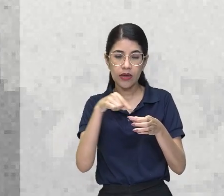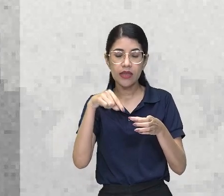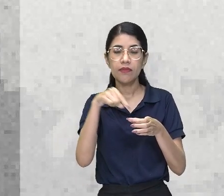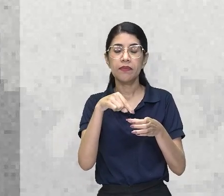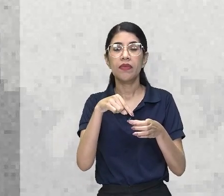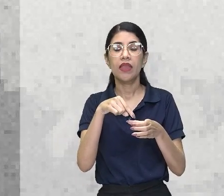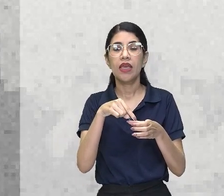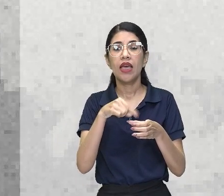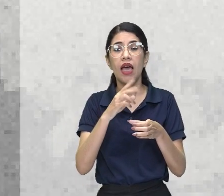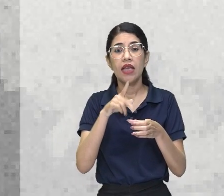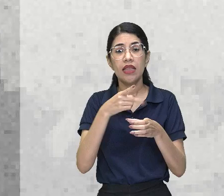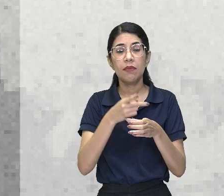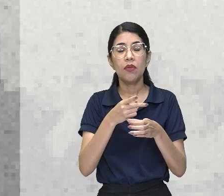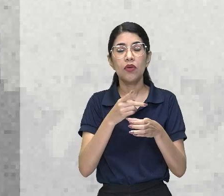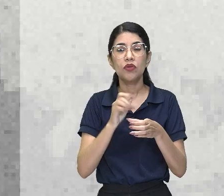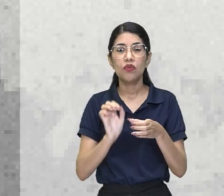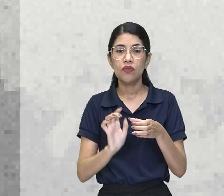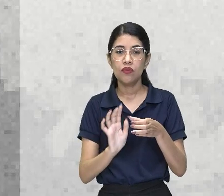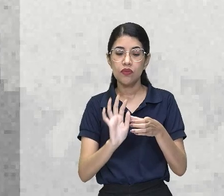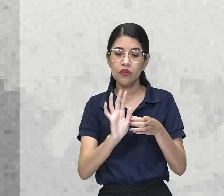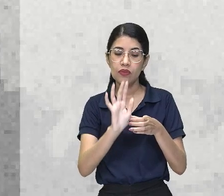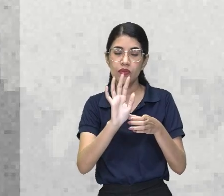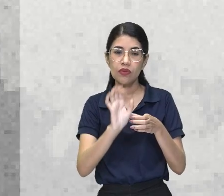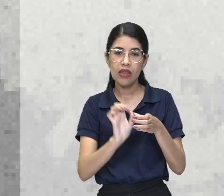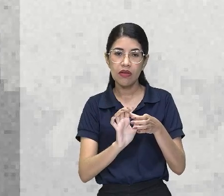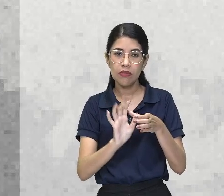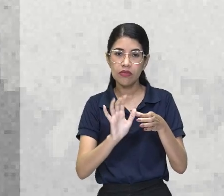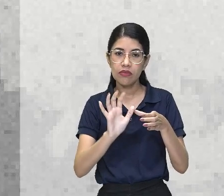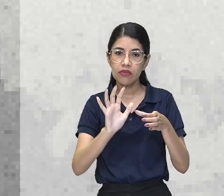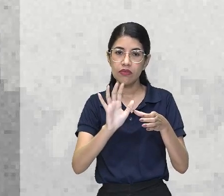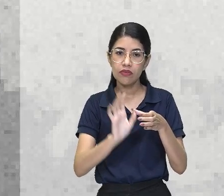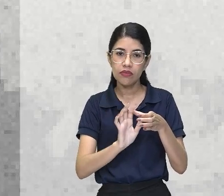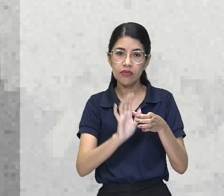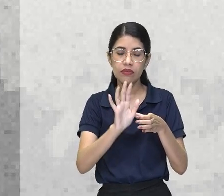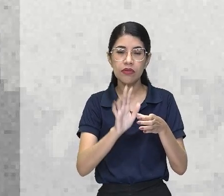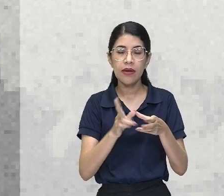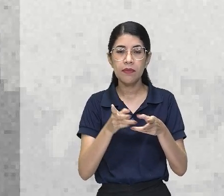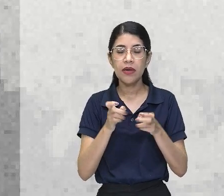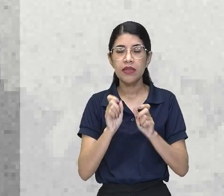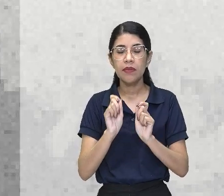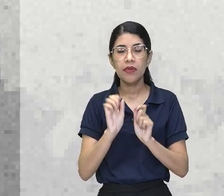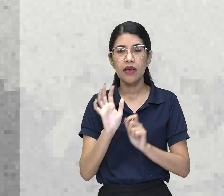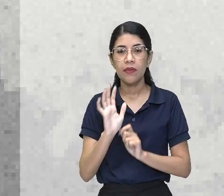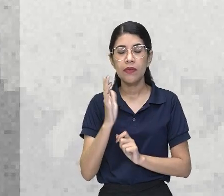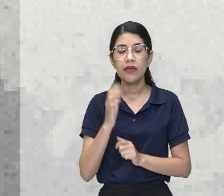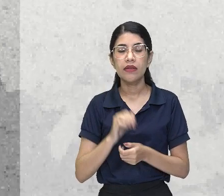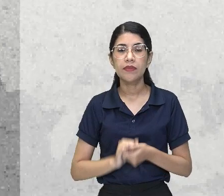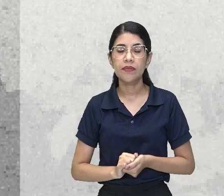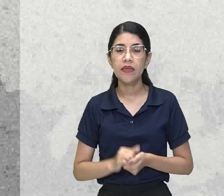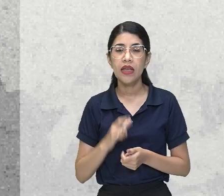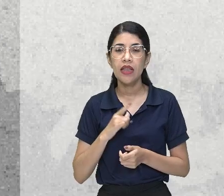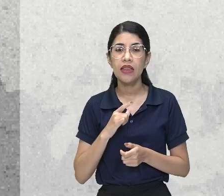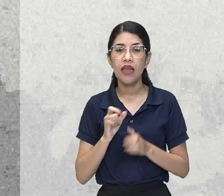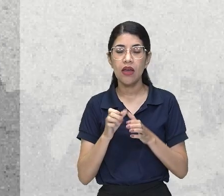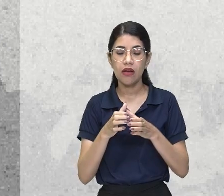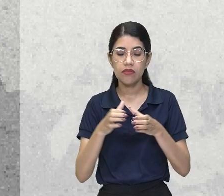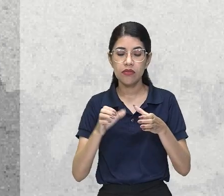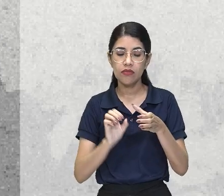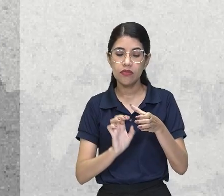aquecida, o vapor de água vai se expandir. Então, observem aqui. Há uma